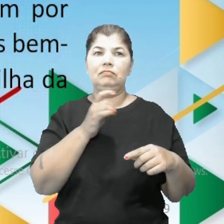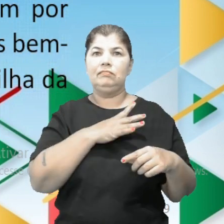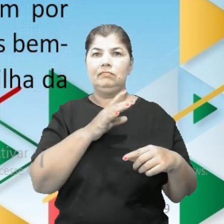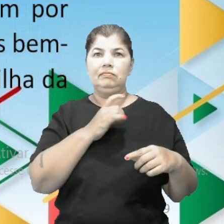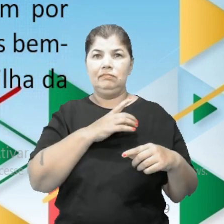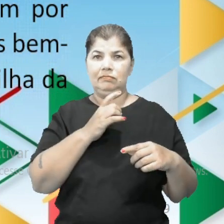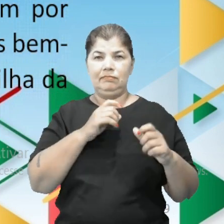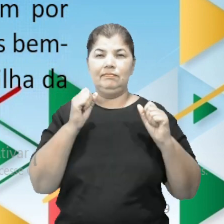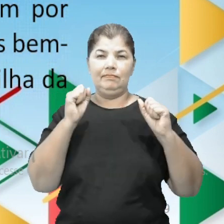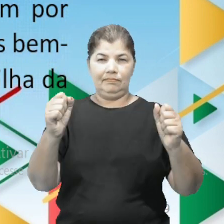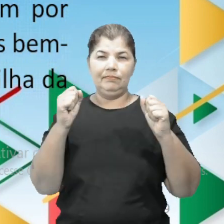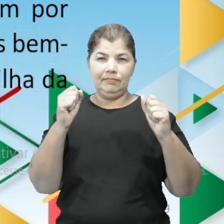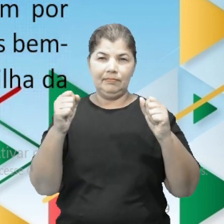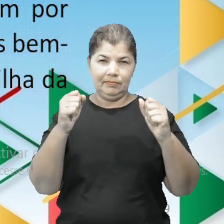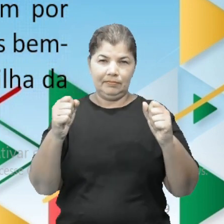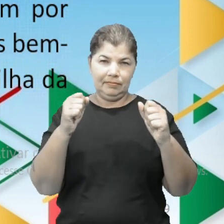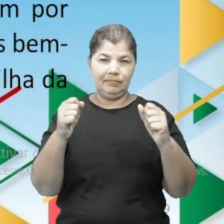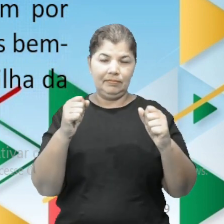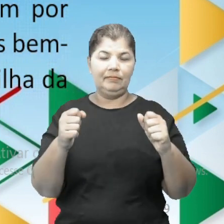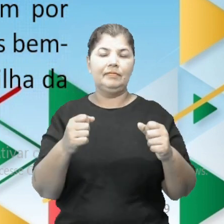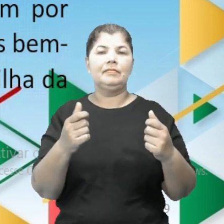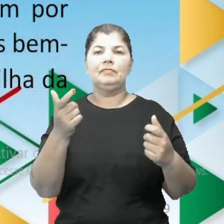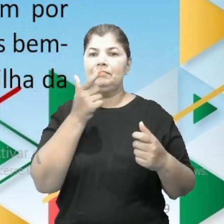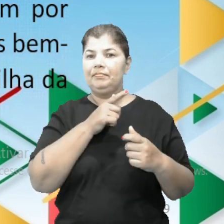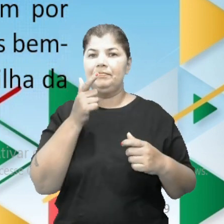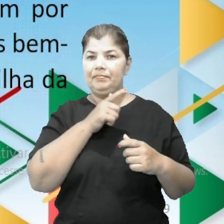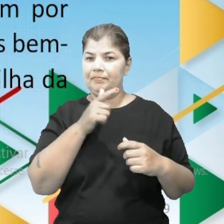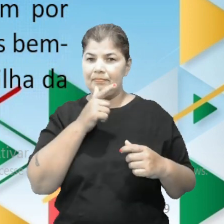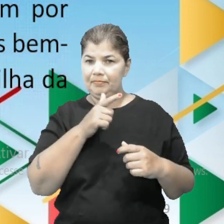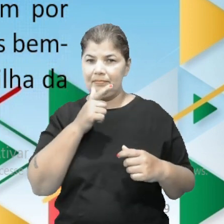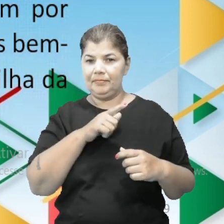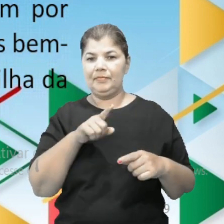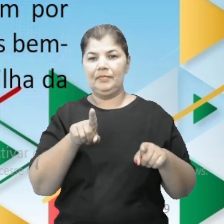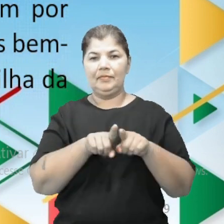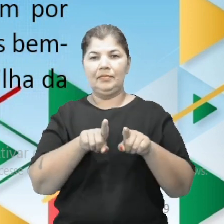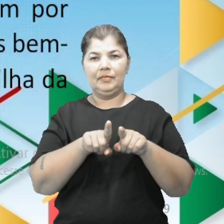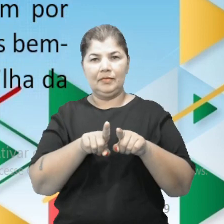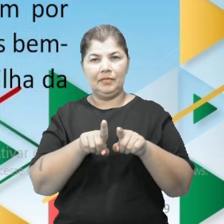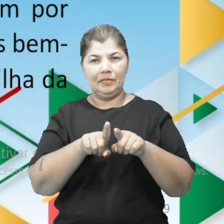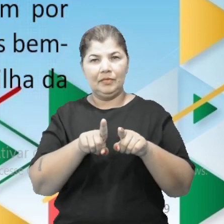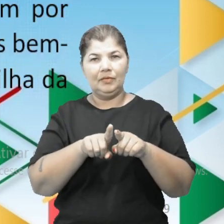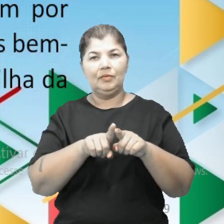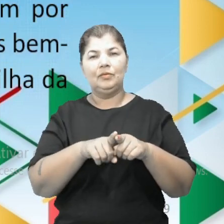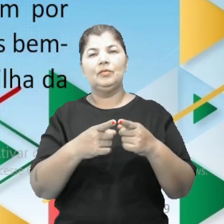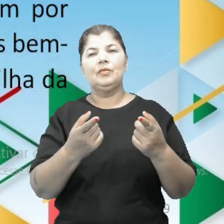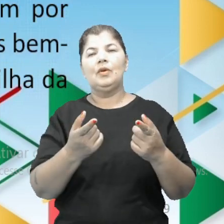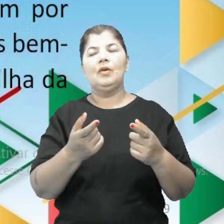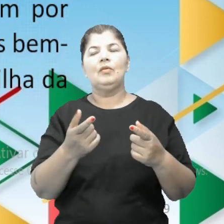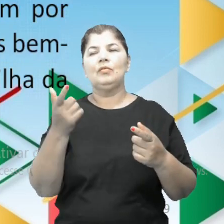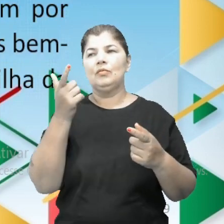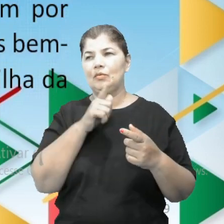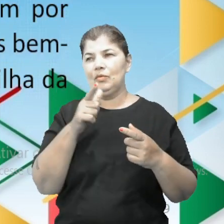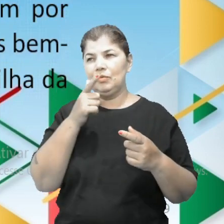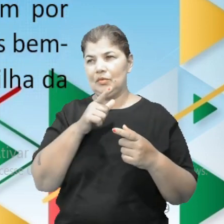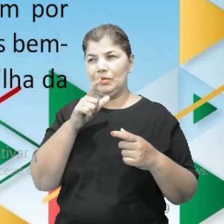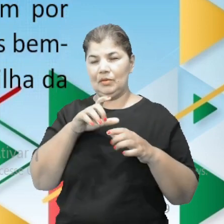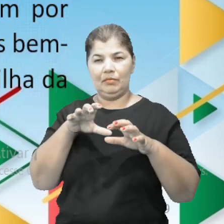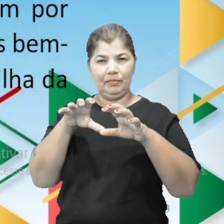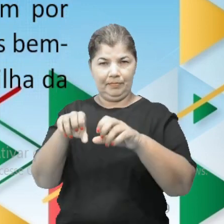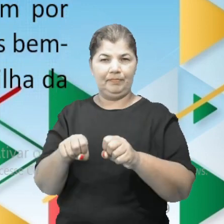levantes escravos bem-sucedidos, como os que moveram a luta pela independência daquela ilha da América